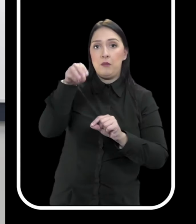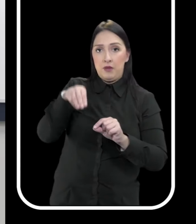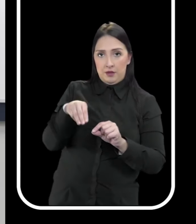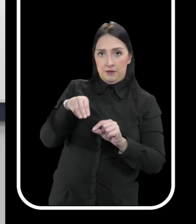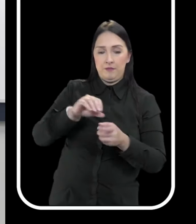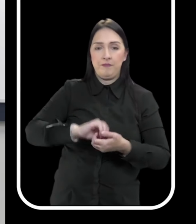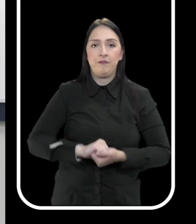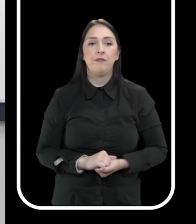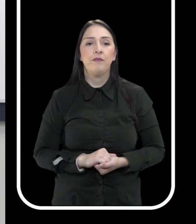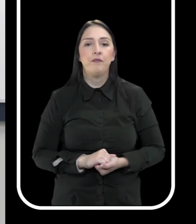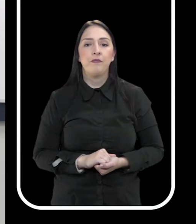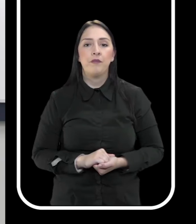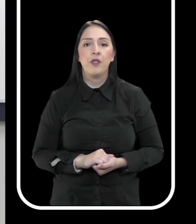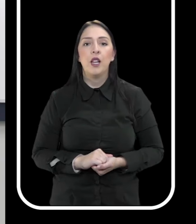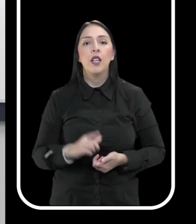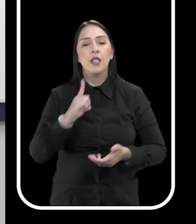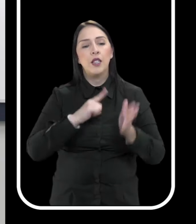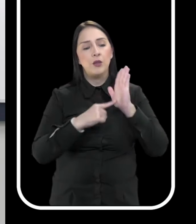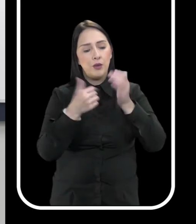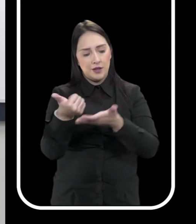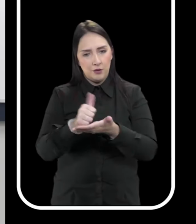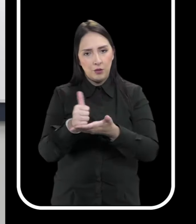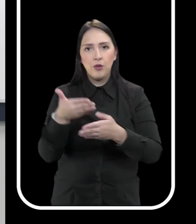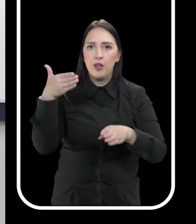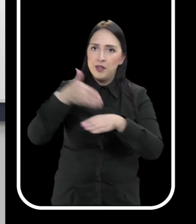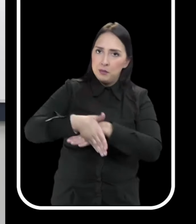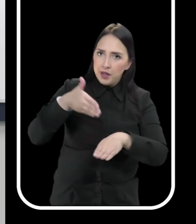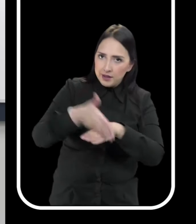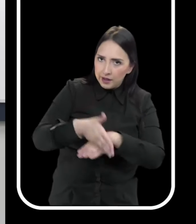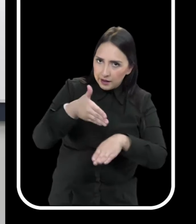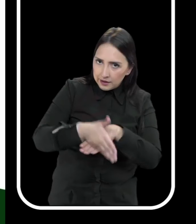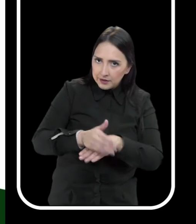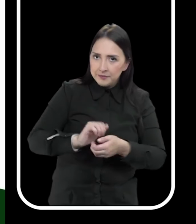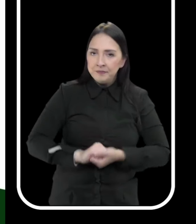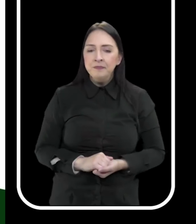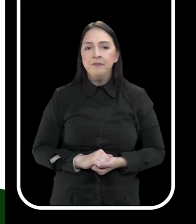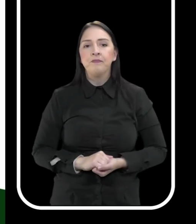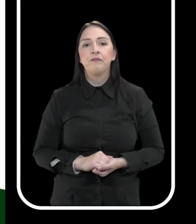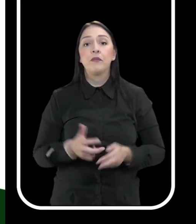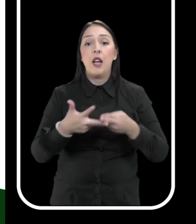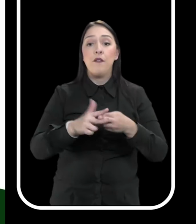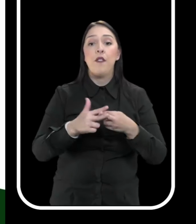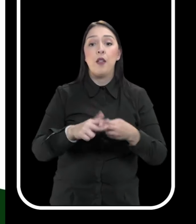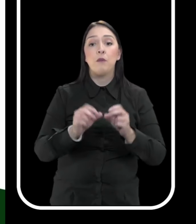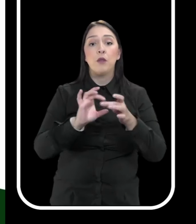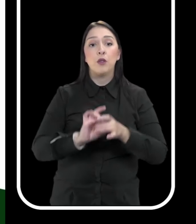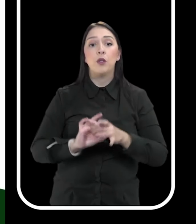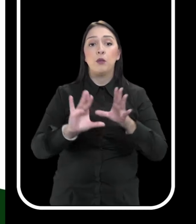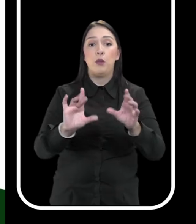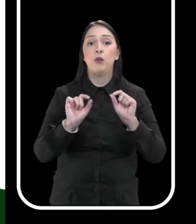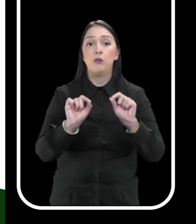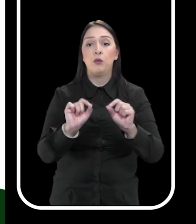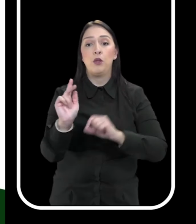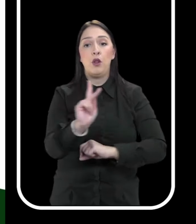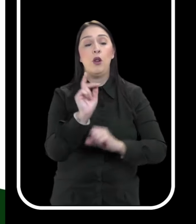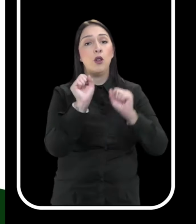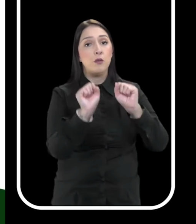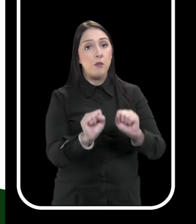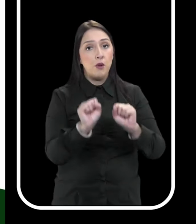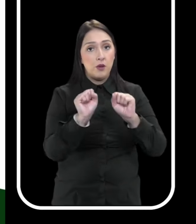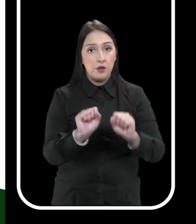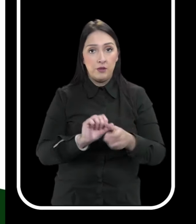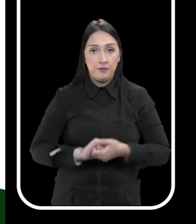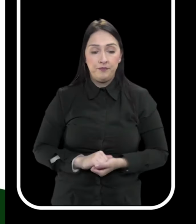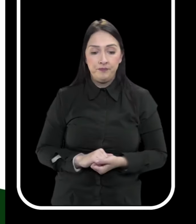de atividade síncrona mediada com esse controle de presença. Bom, as ferramentas que foram disponibilizadas para que